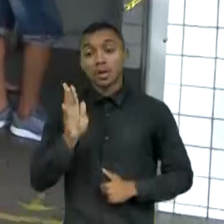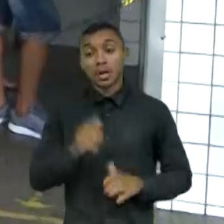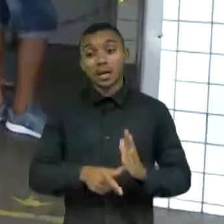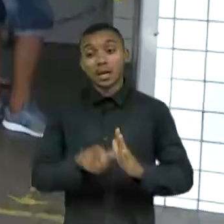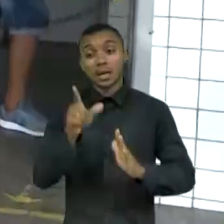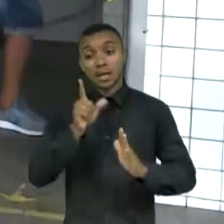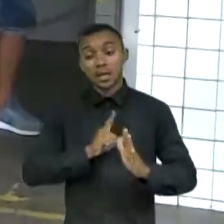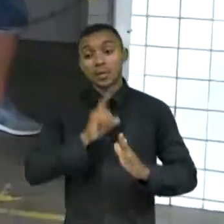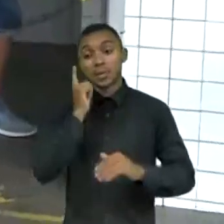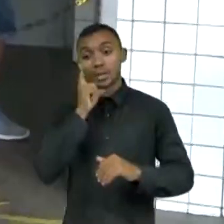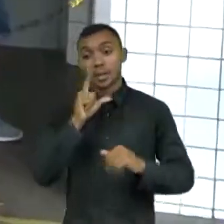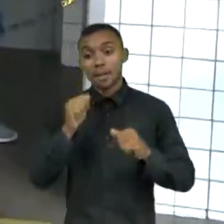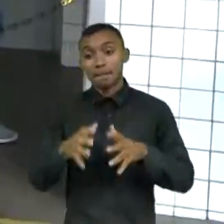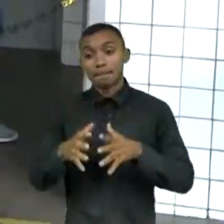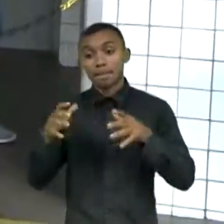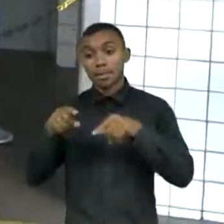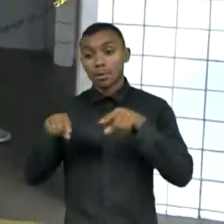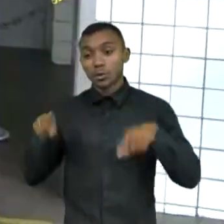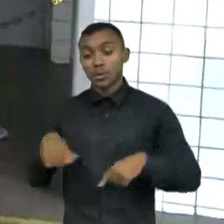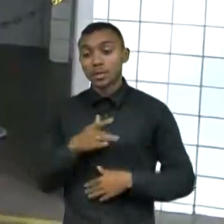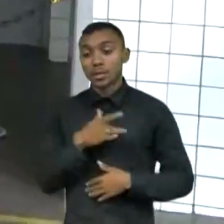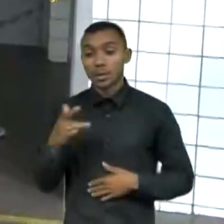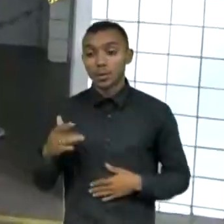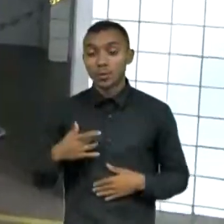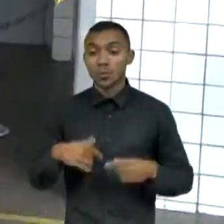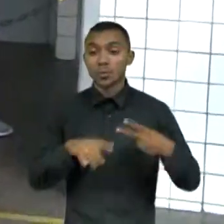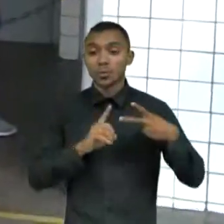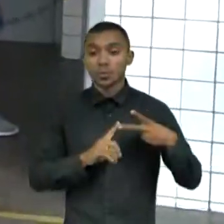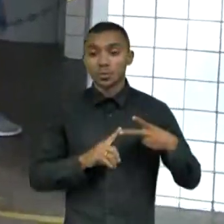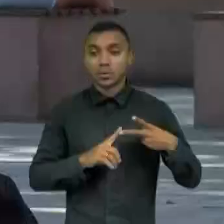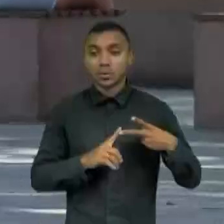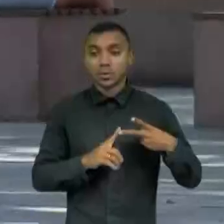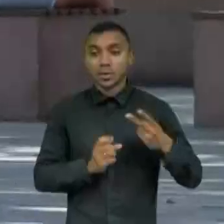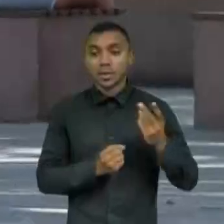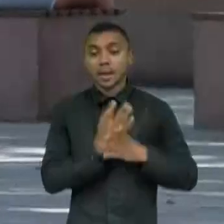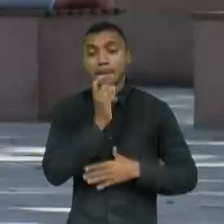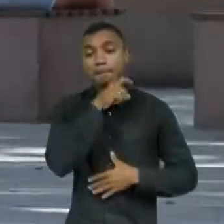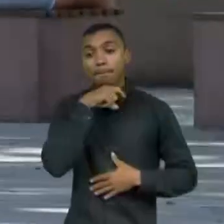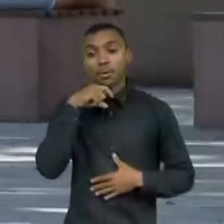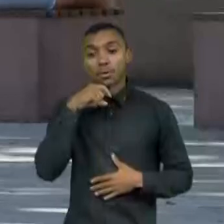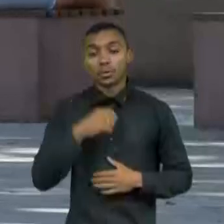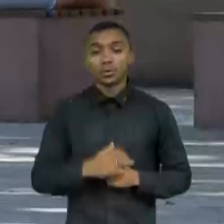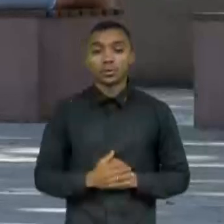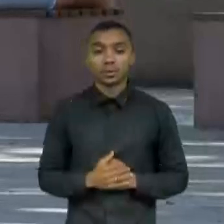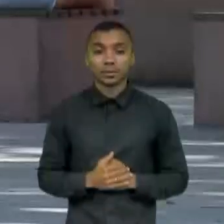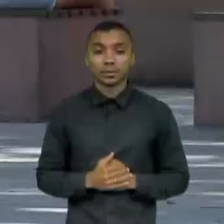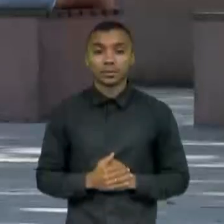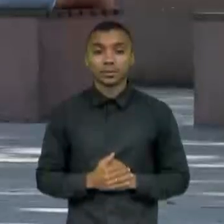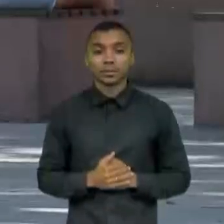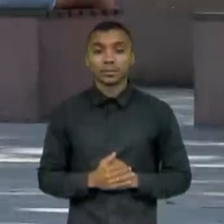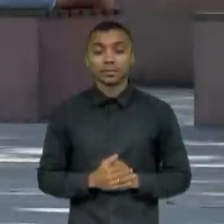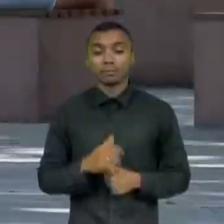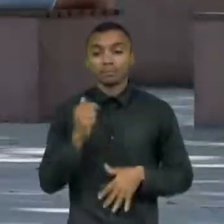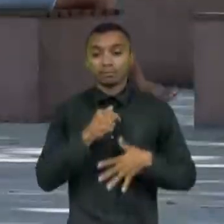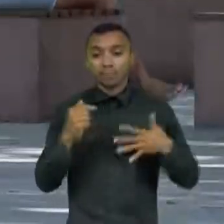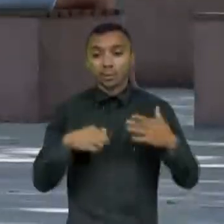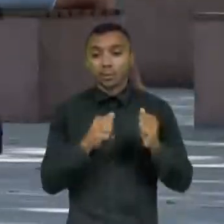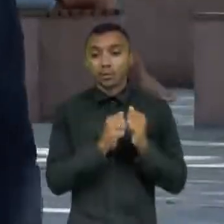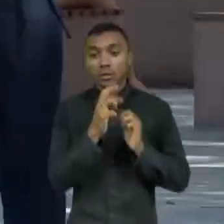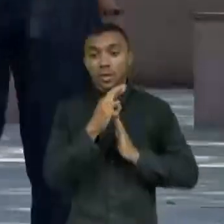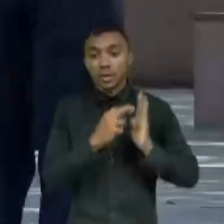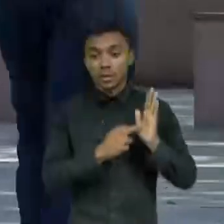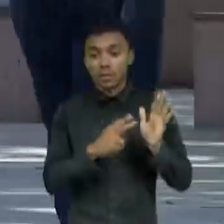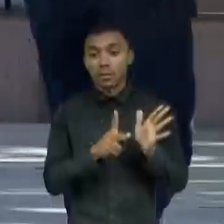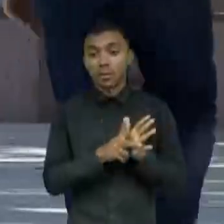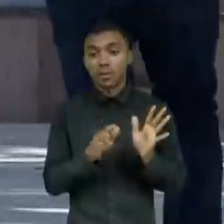ampliar o orçamento em saúde e a simplificação de tributos indiretos. As observações fazem parte do relatório de pobreza